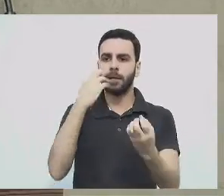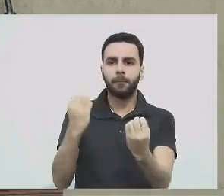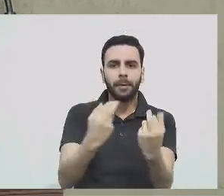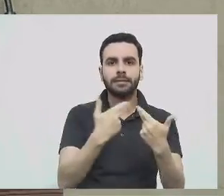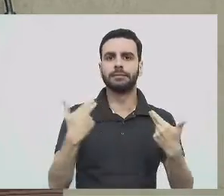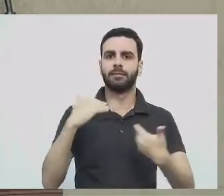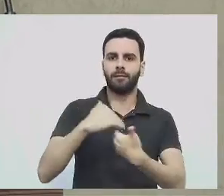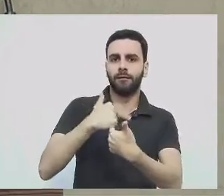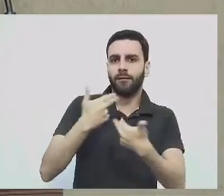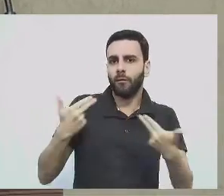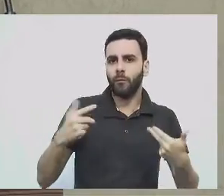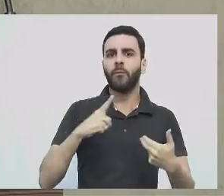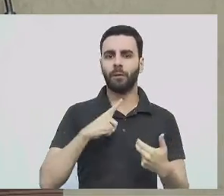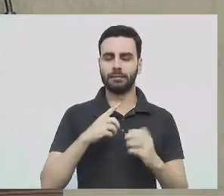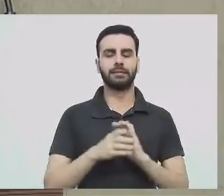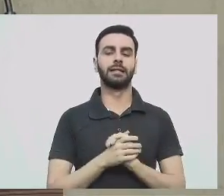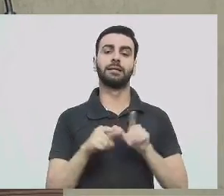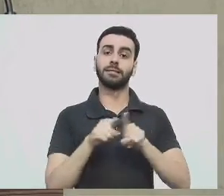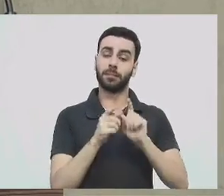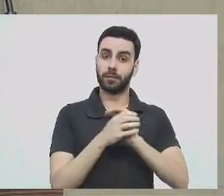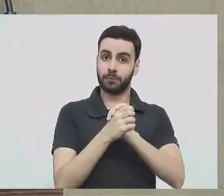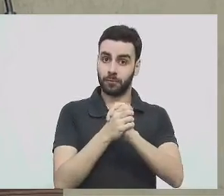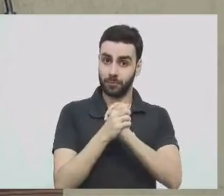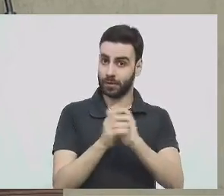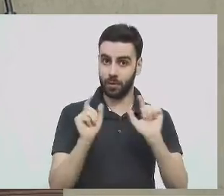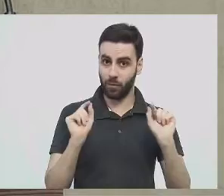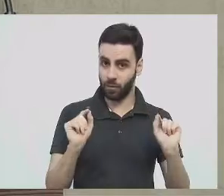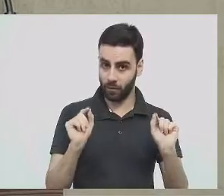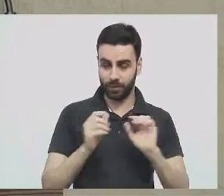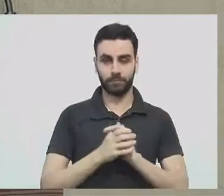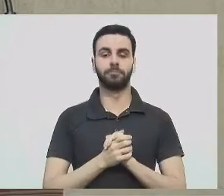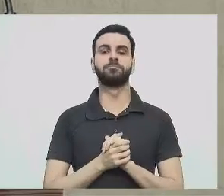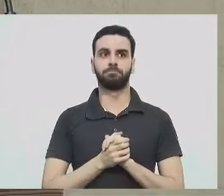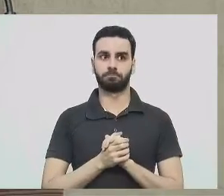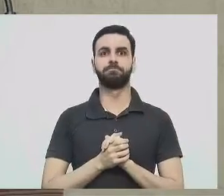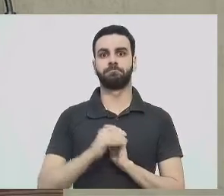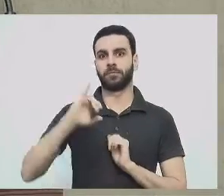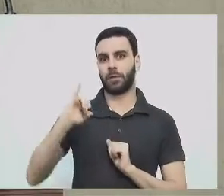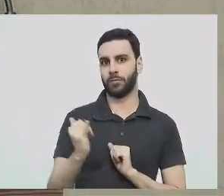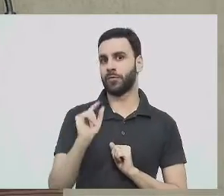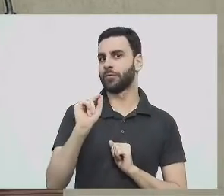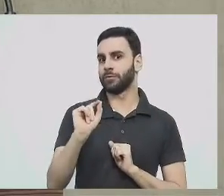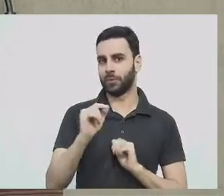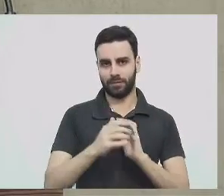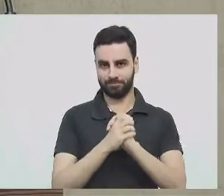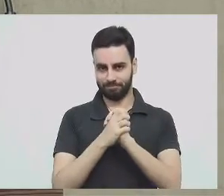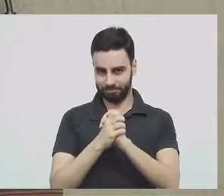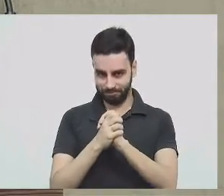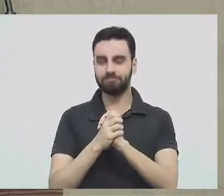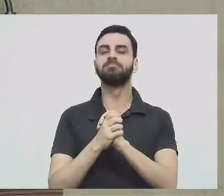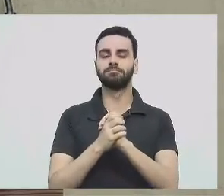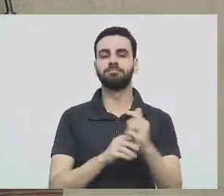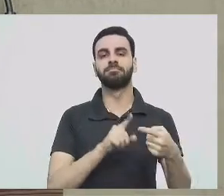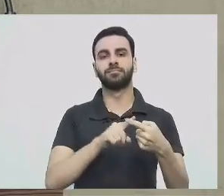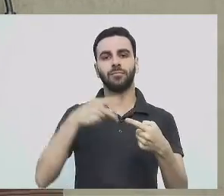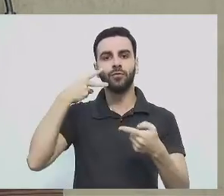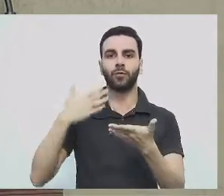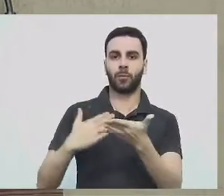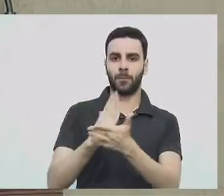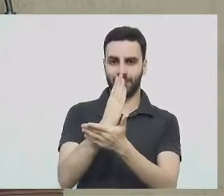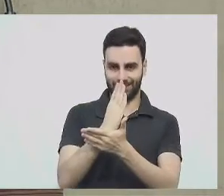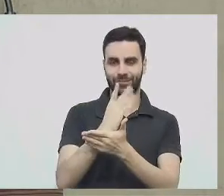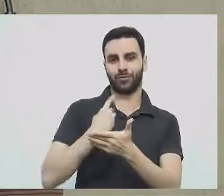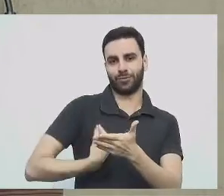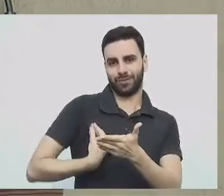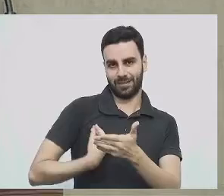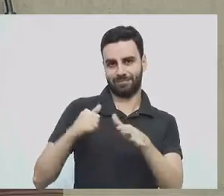mais, cumprimentar também, a gente não perde a mania, né? Cumprimentar também vereadores eleitos aqui